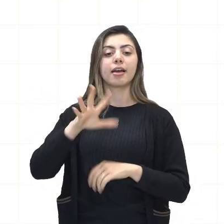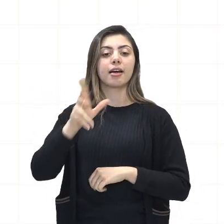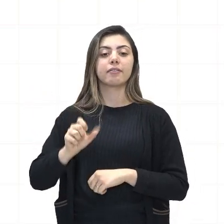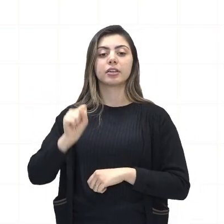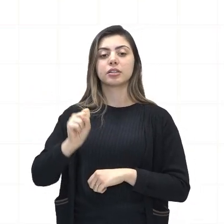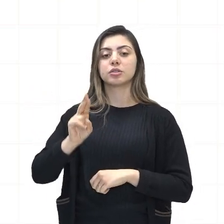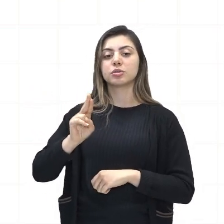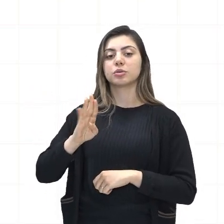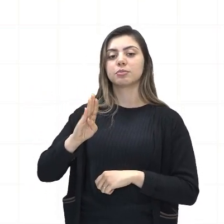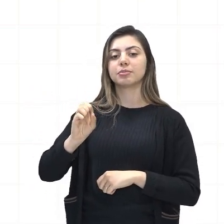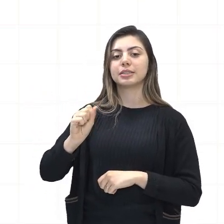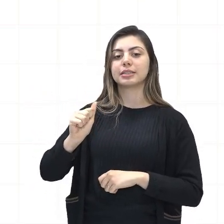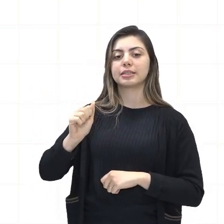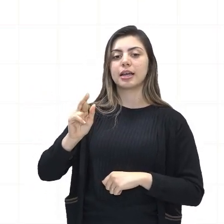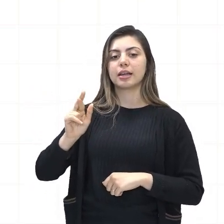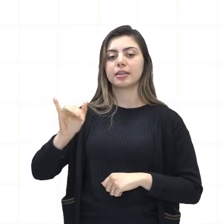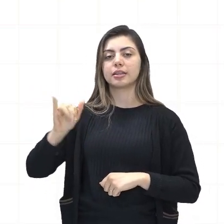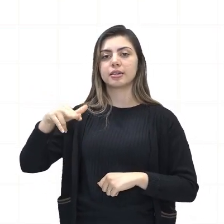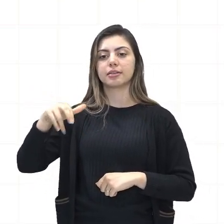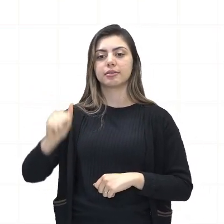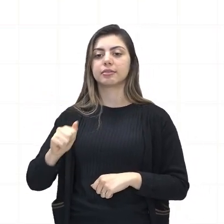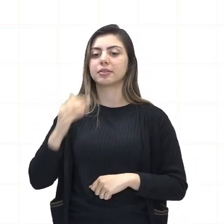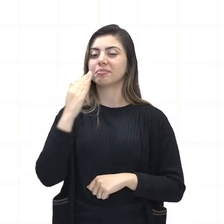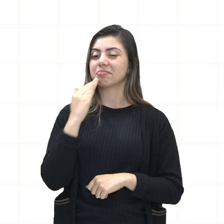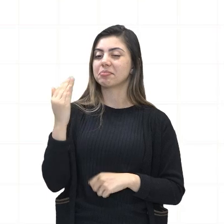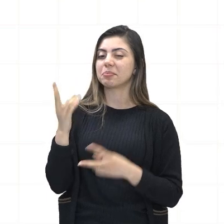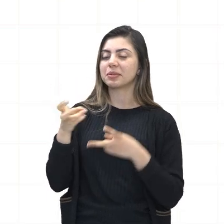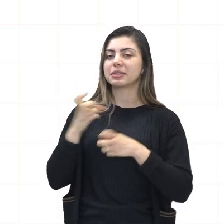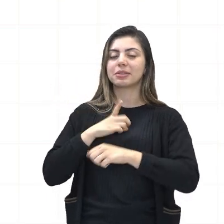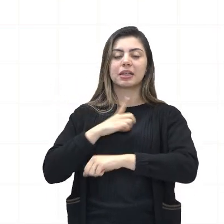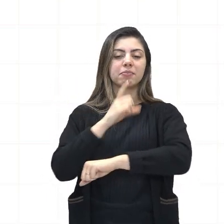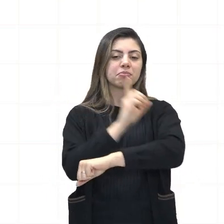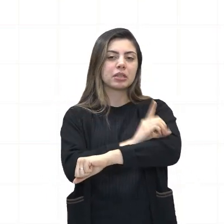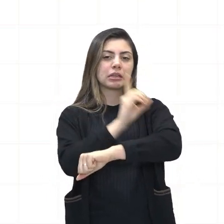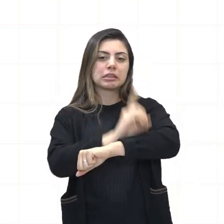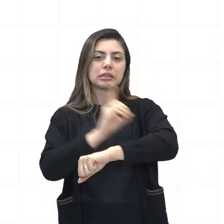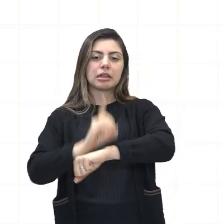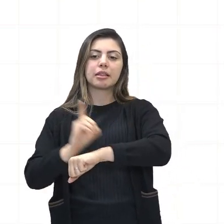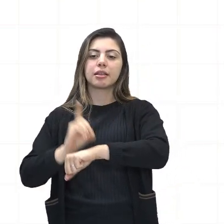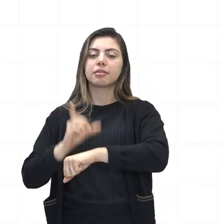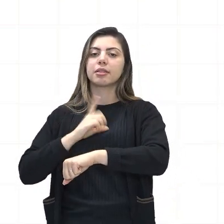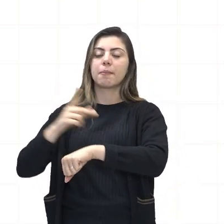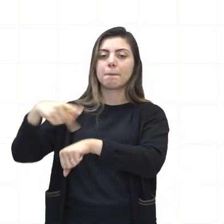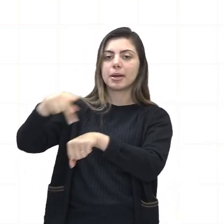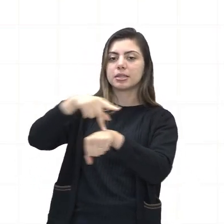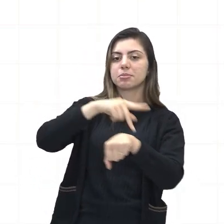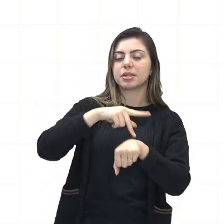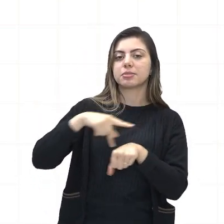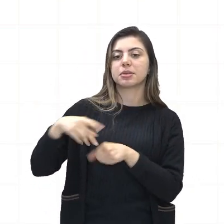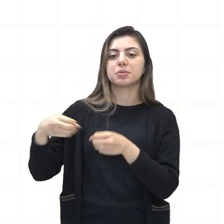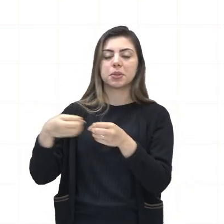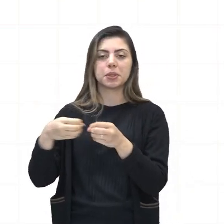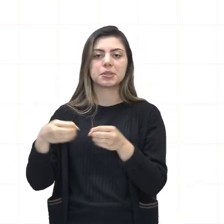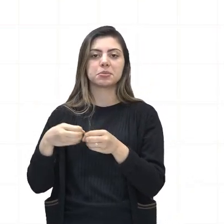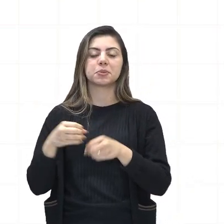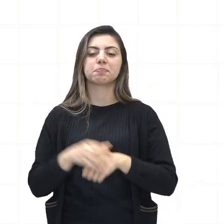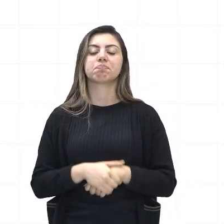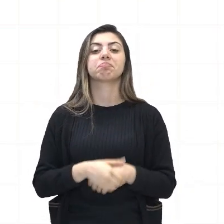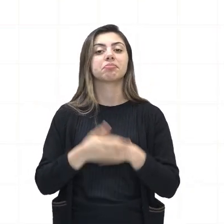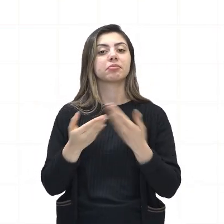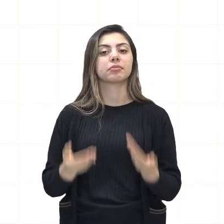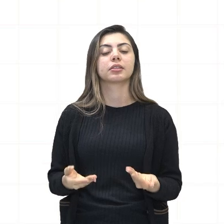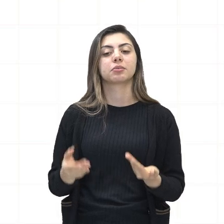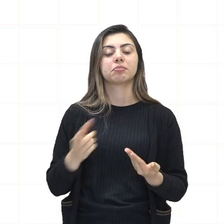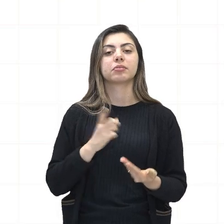tá até vendo aí o deserto do Saara, né, que cruza vários países daquela parte aí da África. E os países que ficam